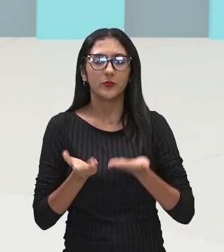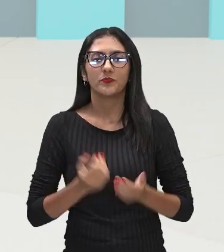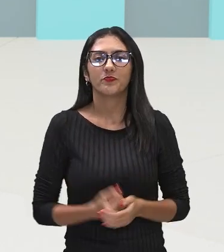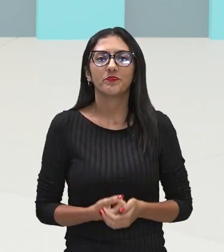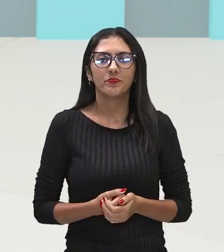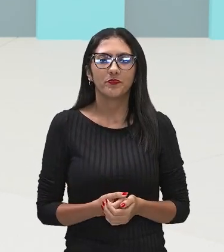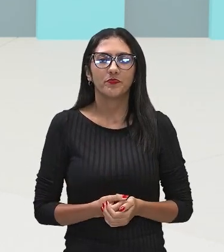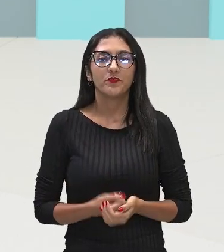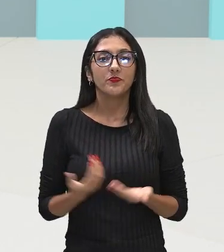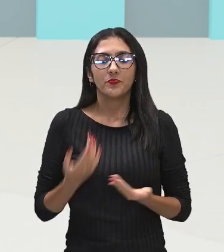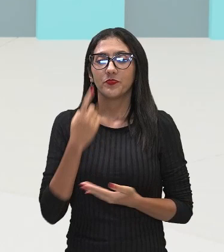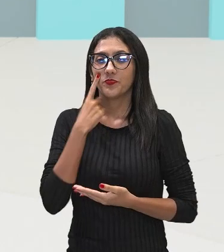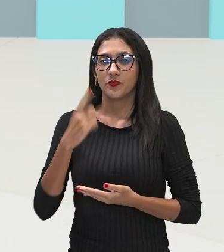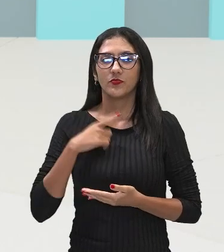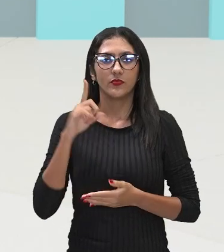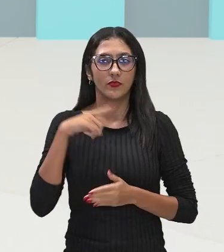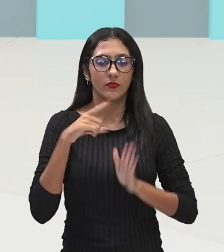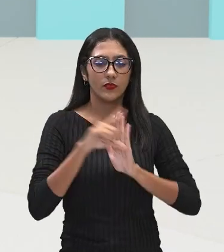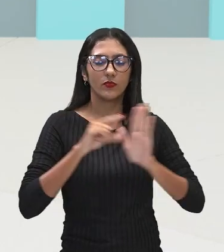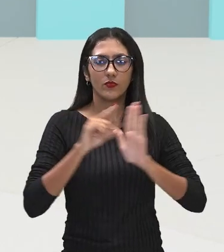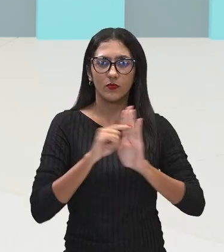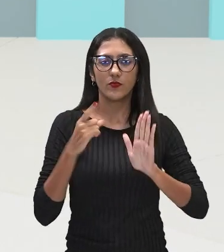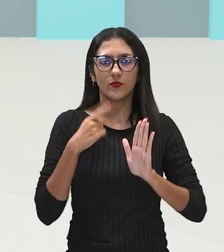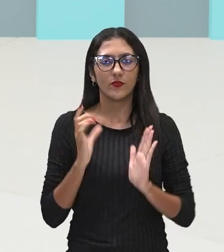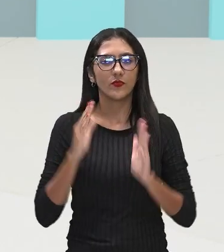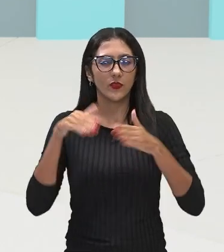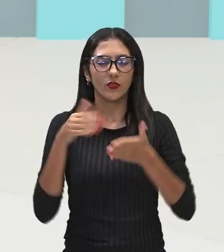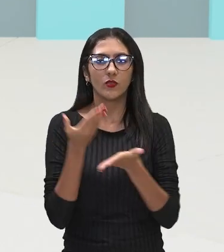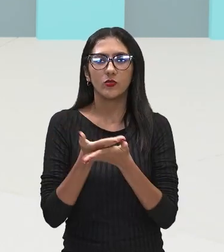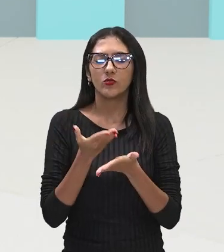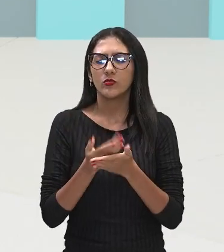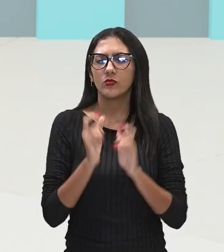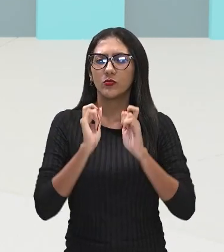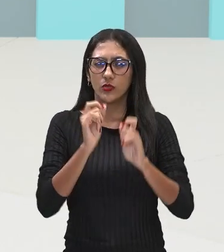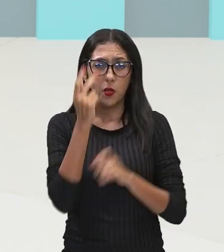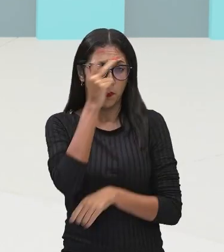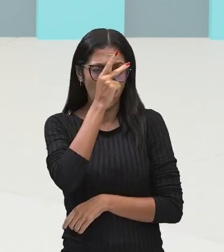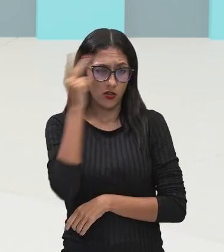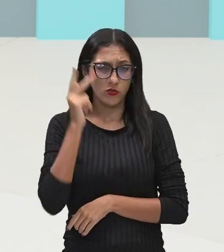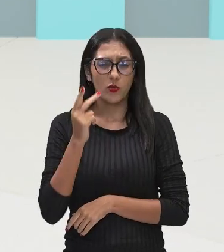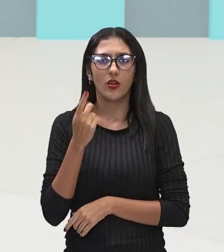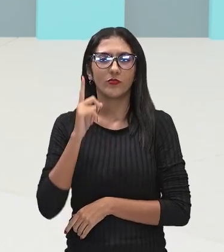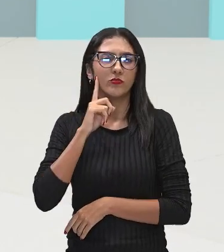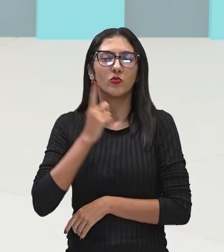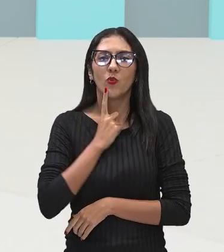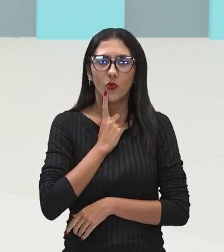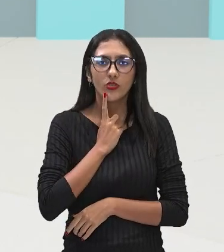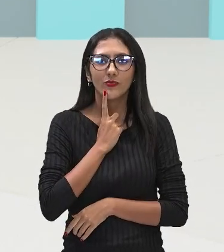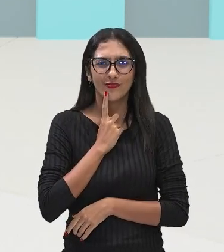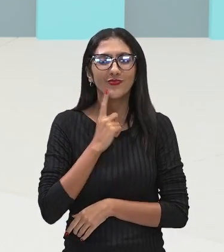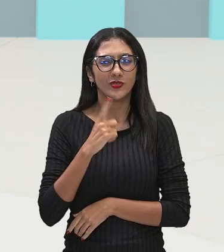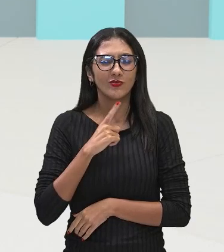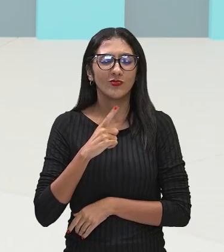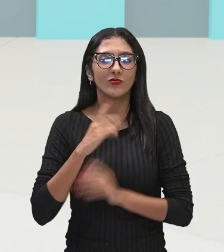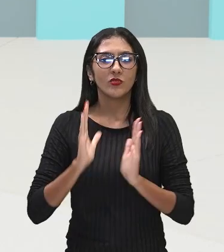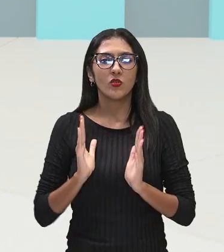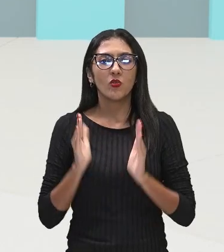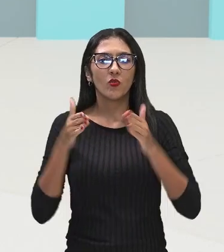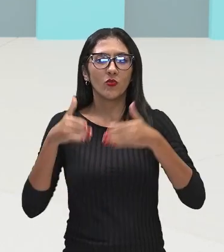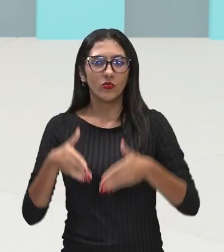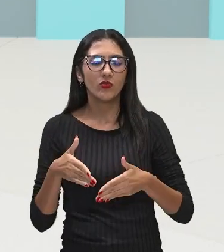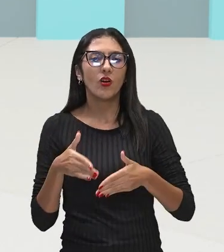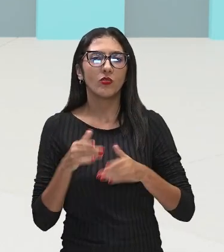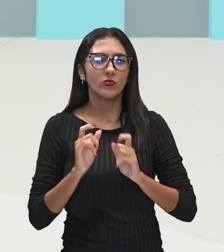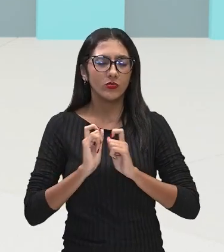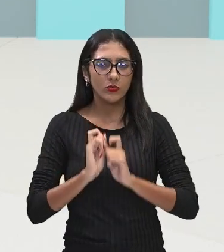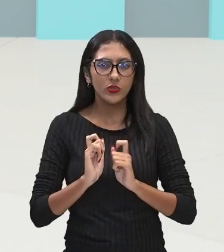está se voltando para a questão da pessoa com deficiência. Especificamente, está falando aí